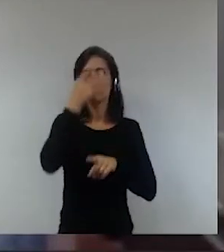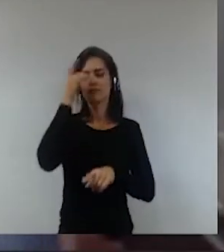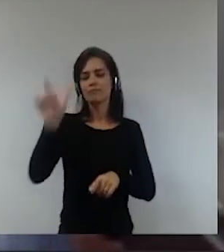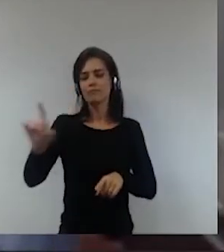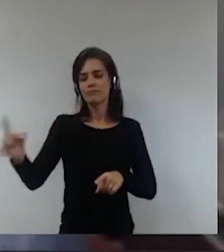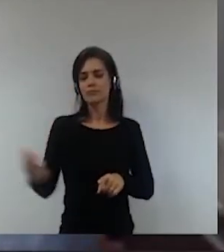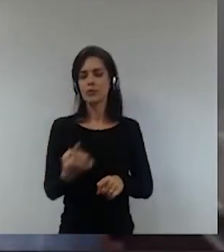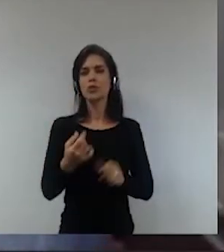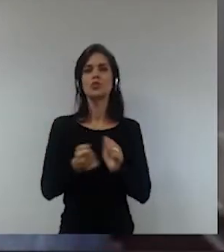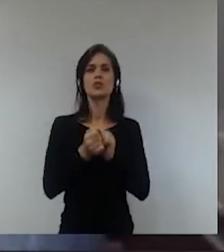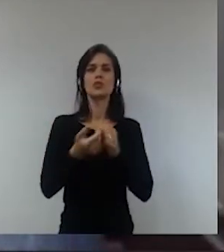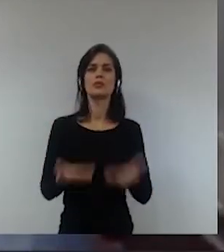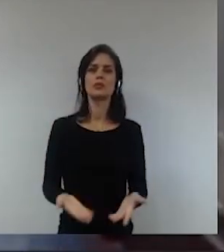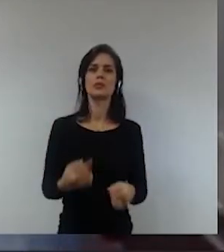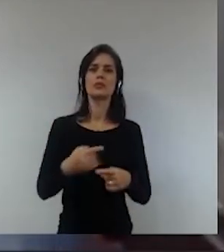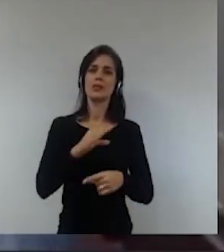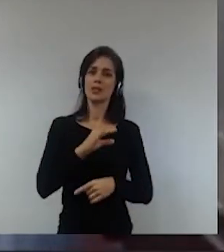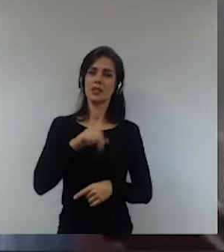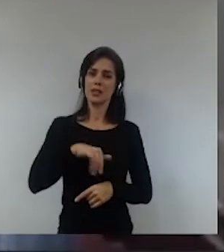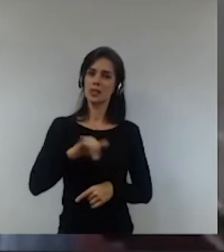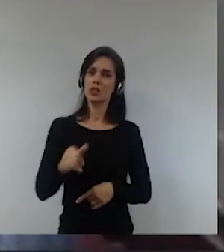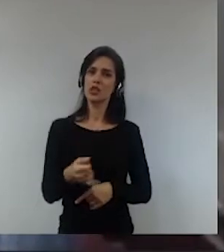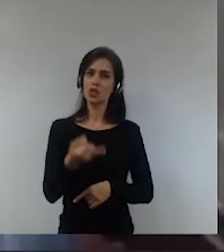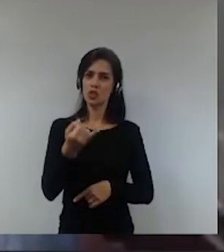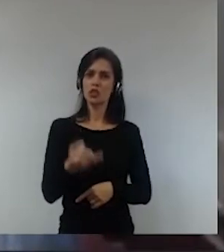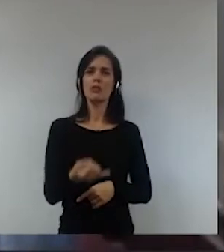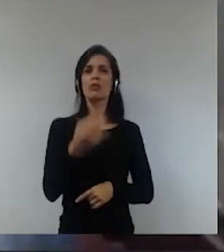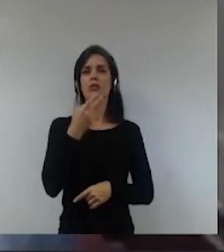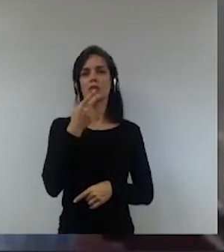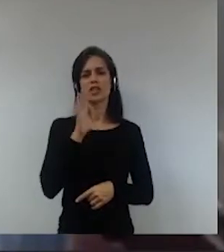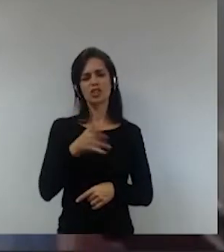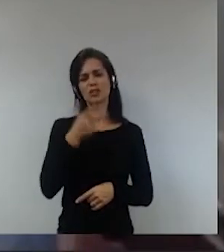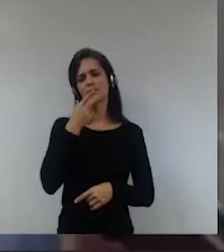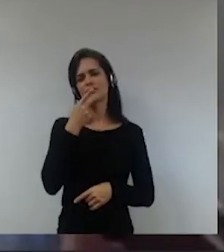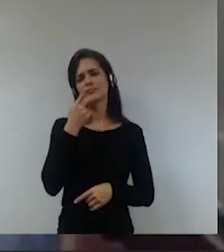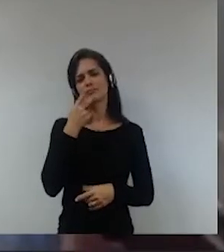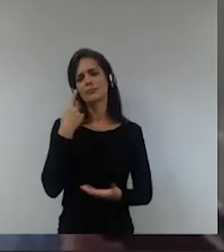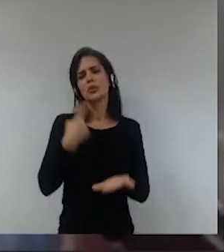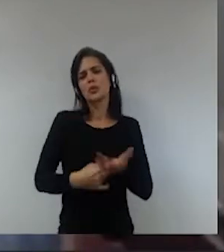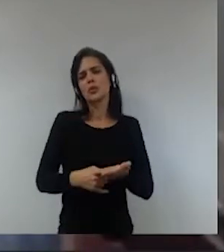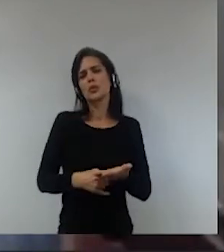virtuais. E o CNJ, cumprindo aquilo que já vem fazendo há